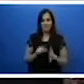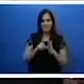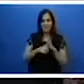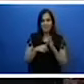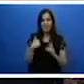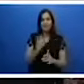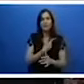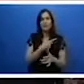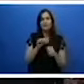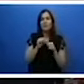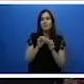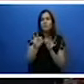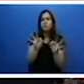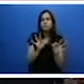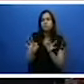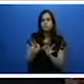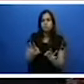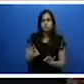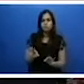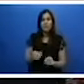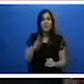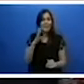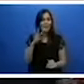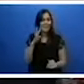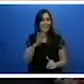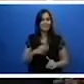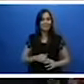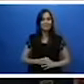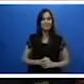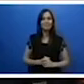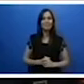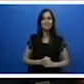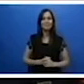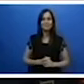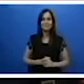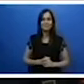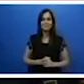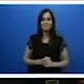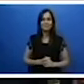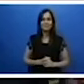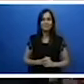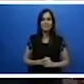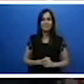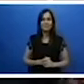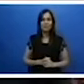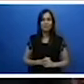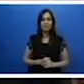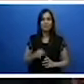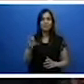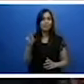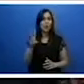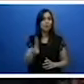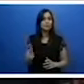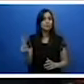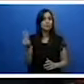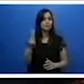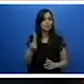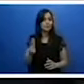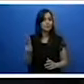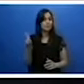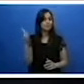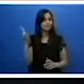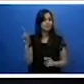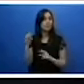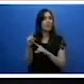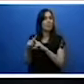aprender a armar o algoritmo e vai ser bem legal. Tá bom? Por enquanto, nós utilizamos assim, como repertório, que